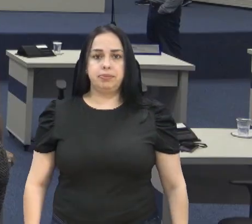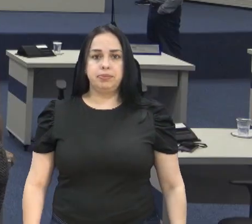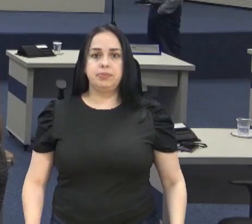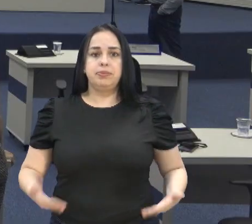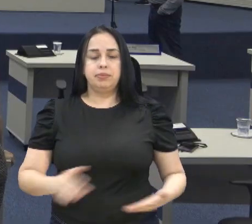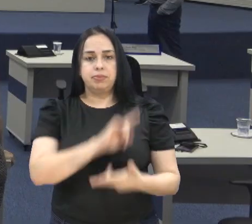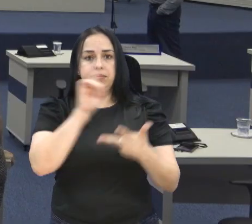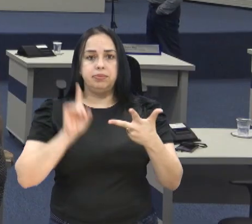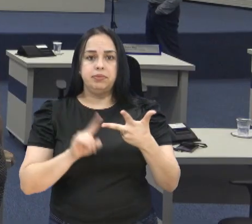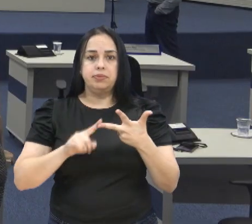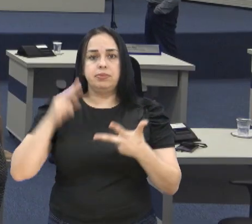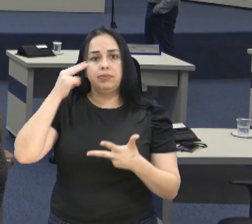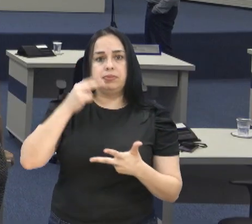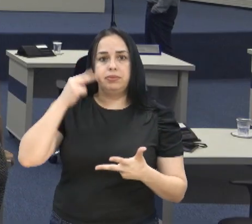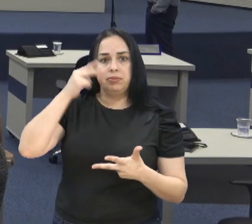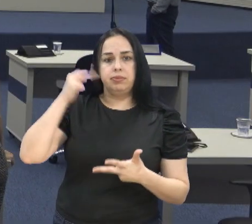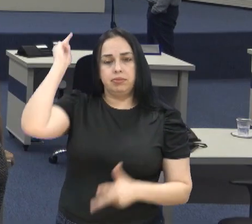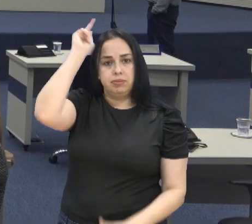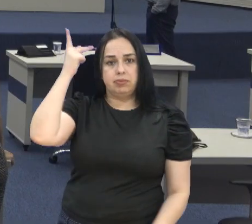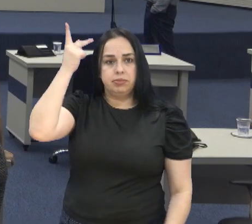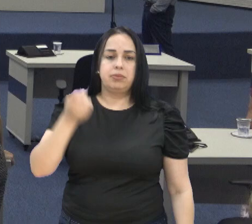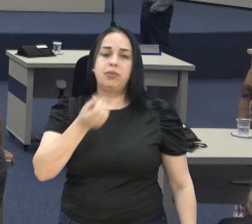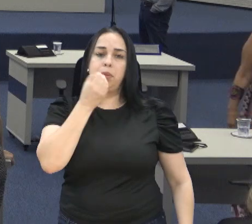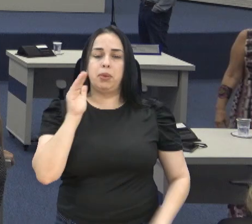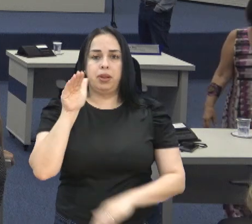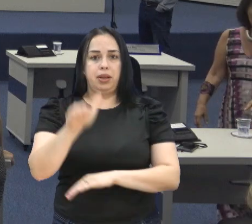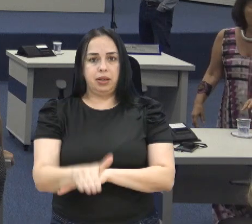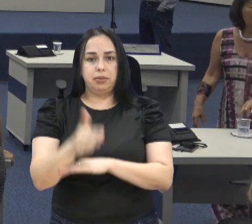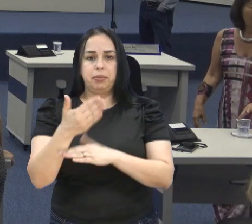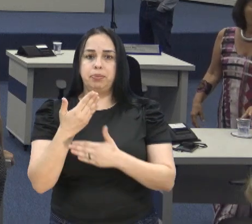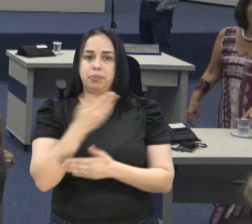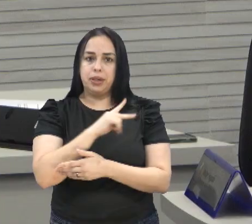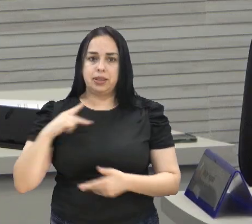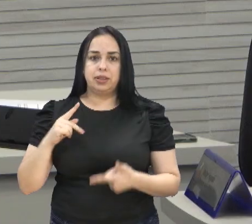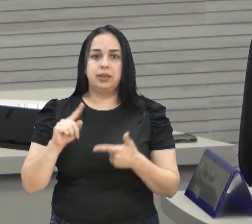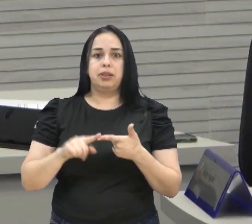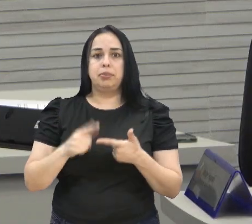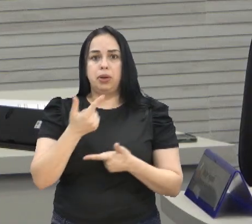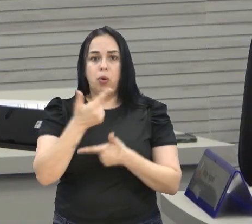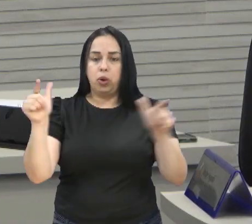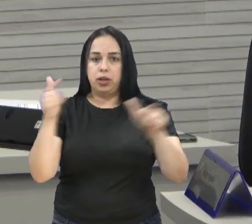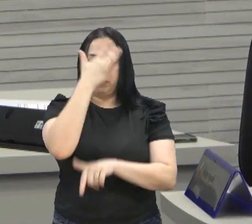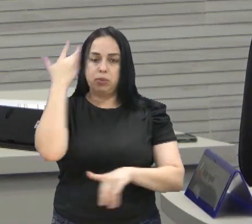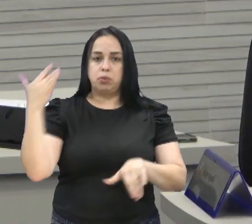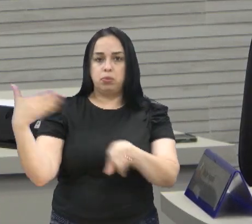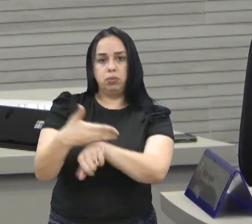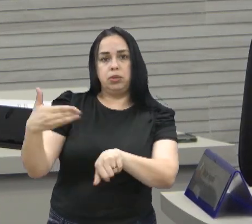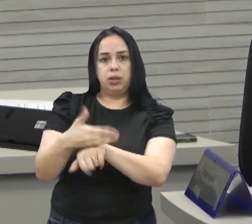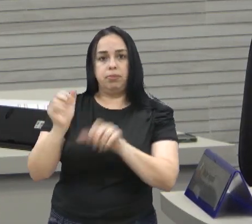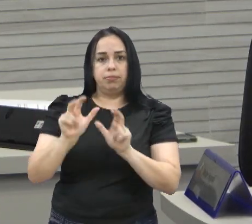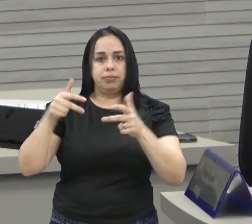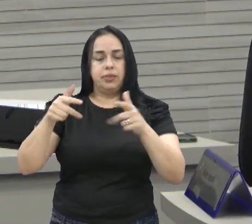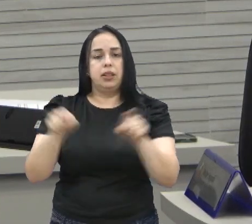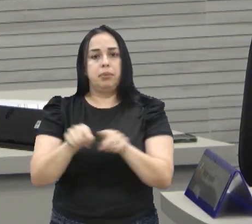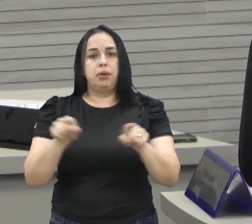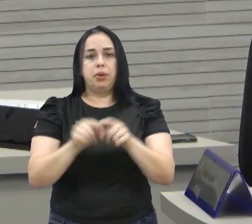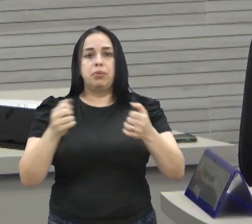de ordem, o vereador Fernando Petit. Boa tarde, presidente. Boa tarde a todas as pessoas presentes na Câmara. Também vim falar de